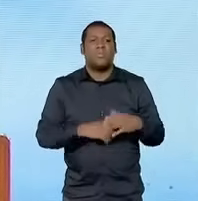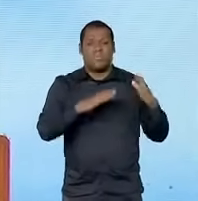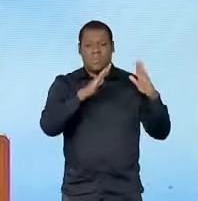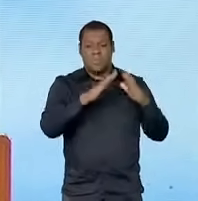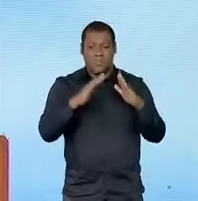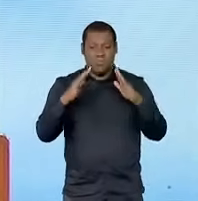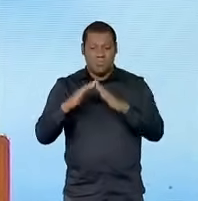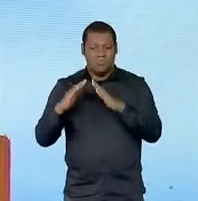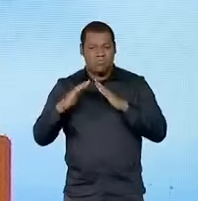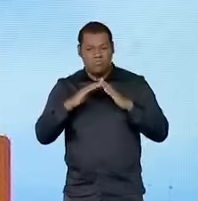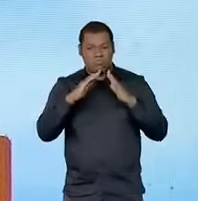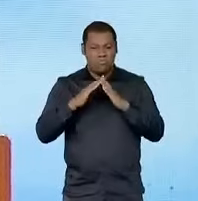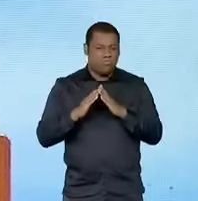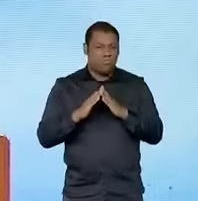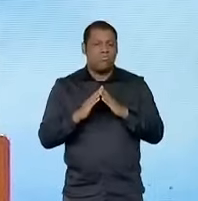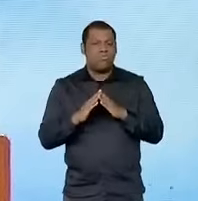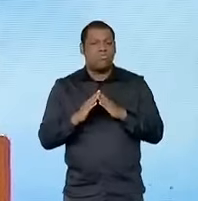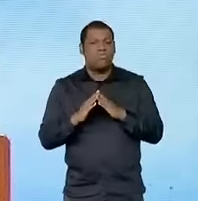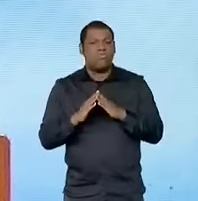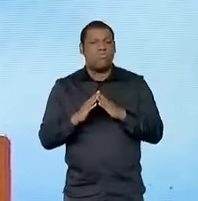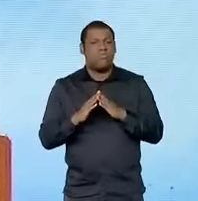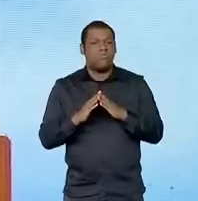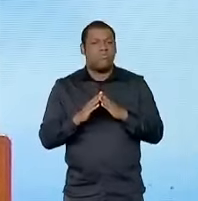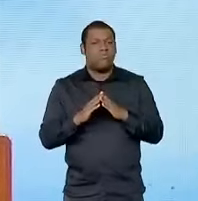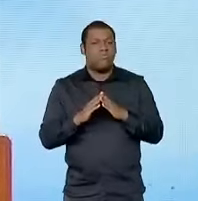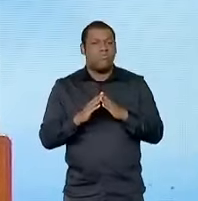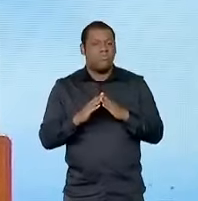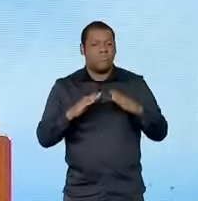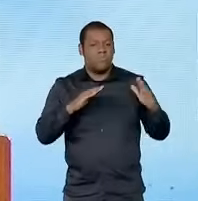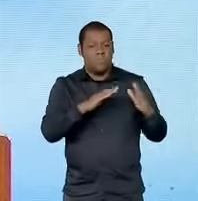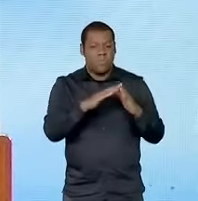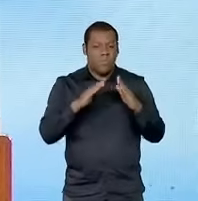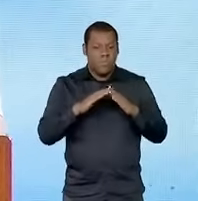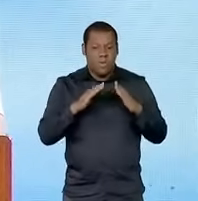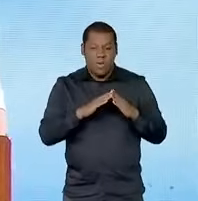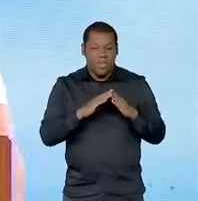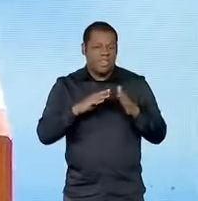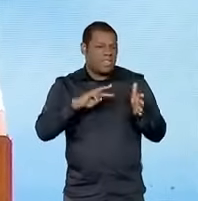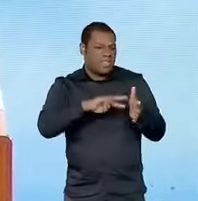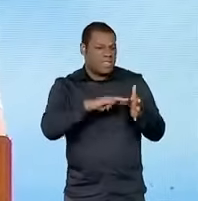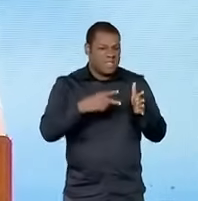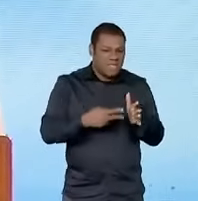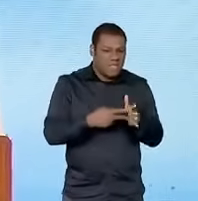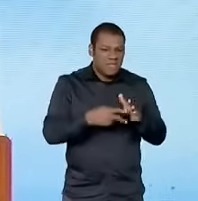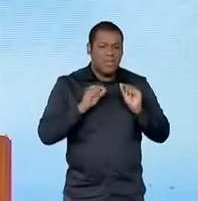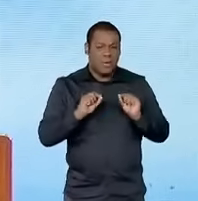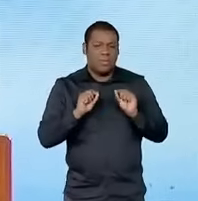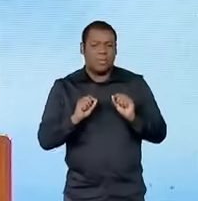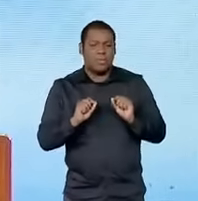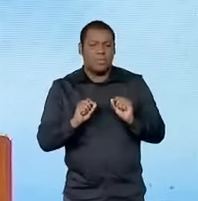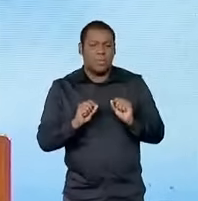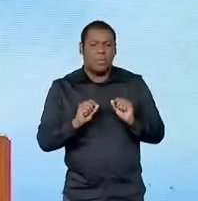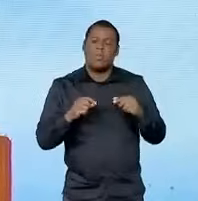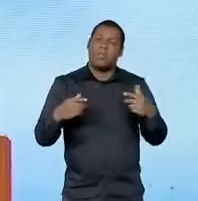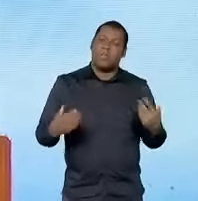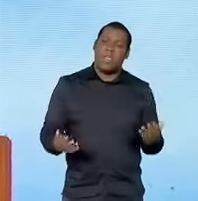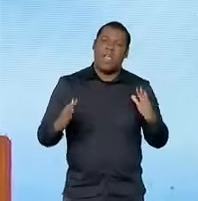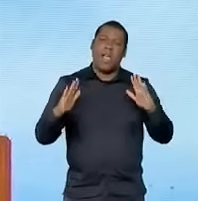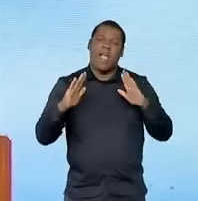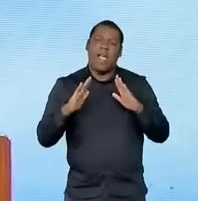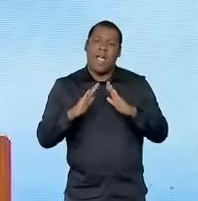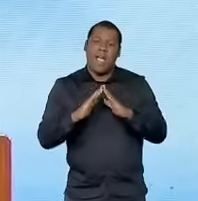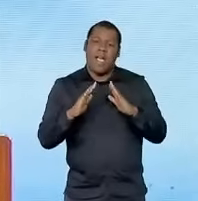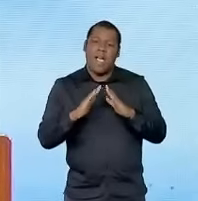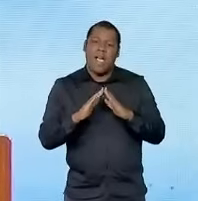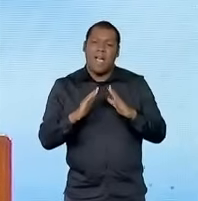que para nós não limita-se apenas à construção da casa, mas sim um lar, um